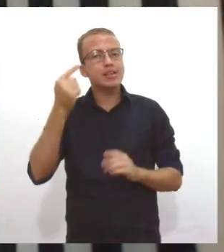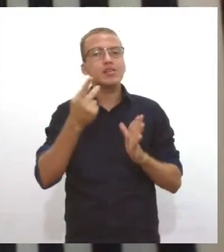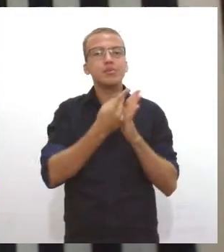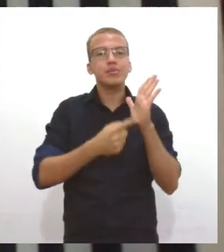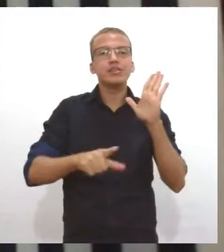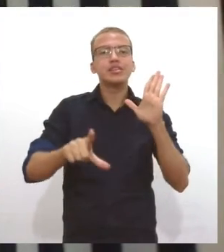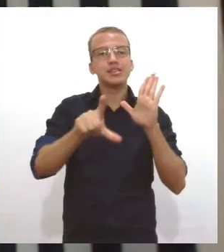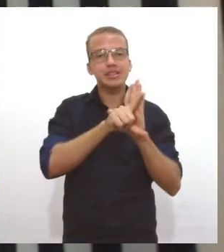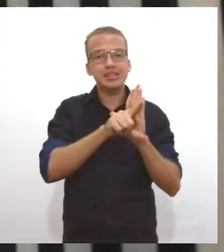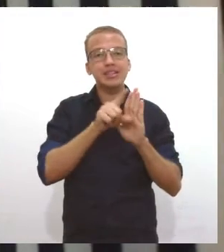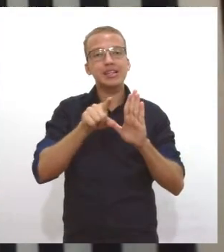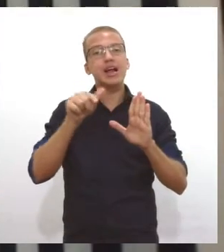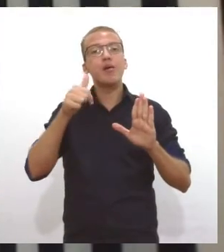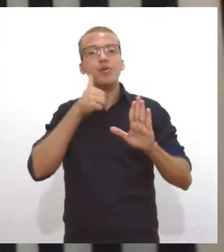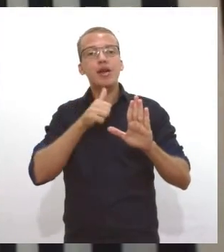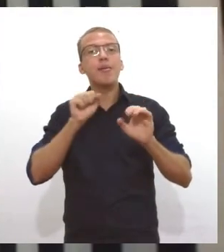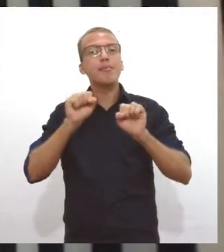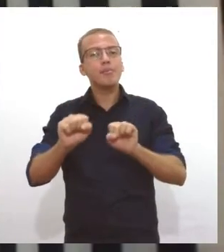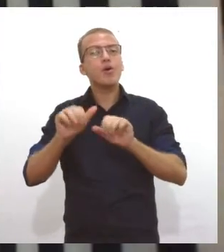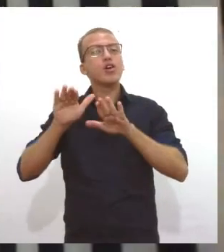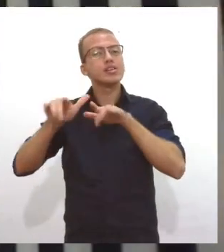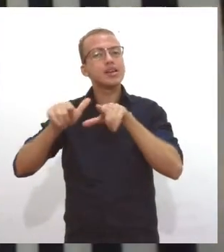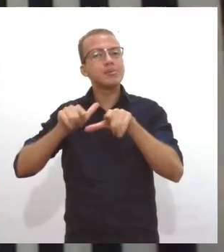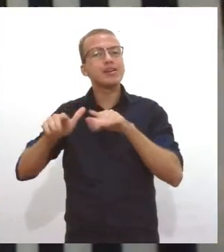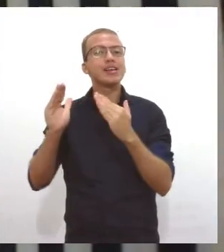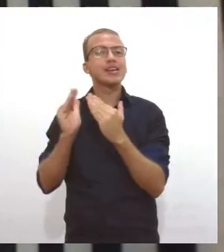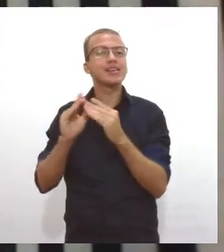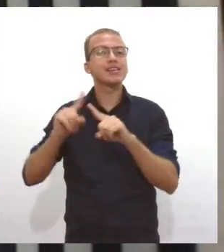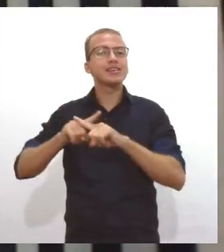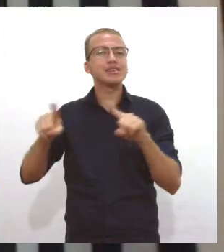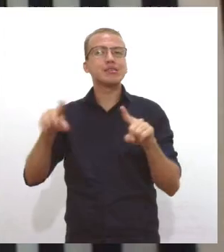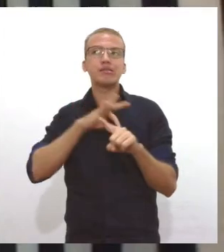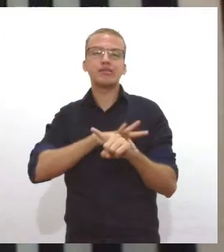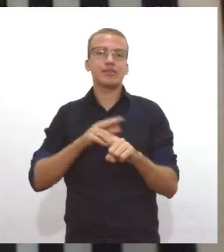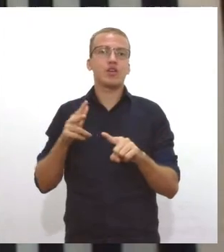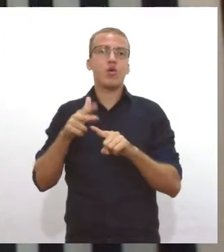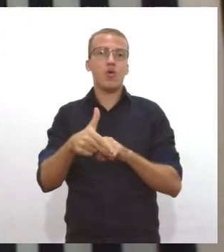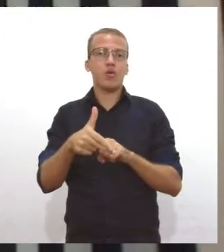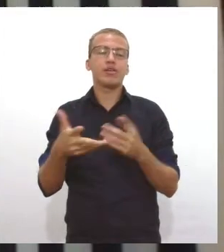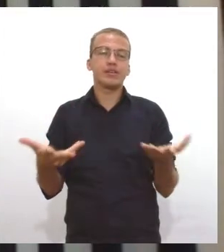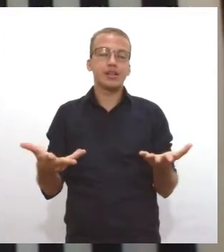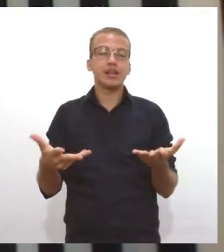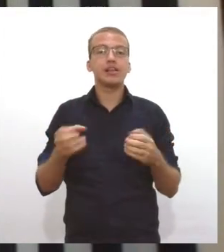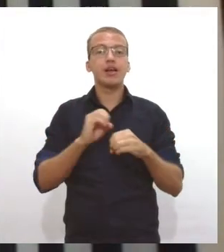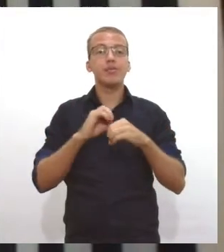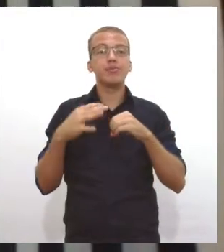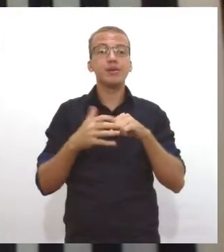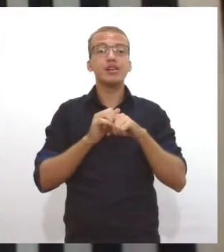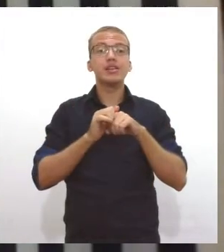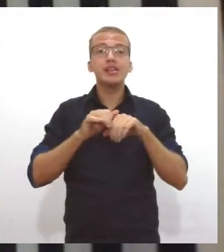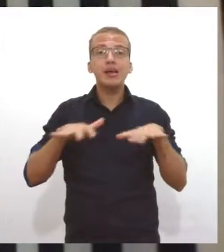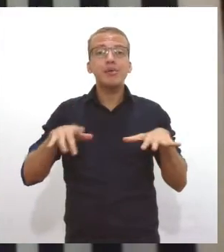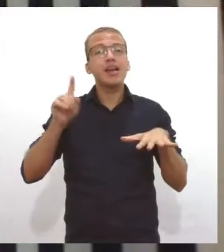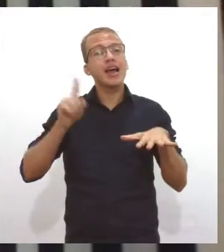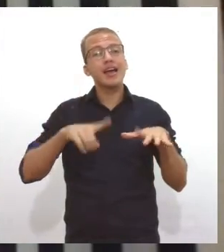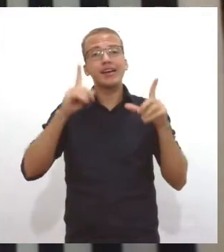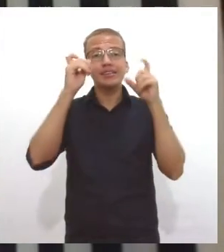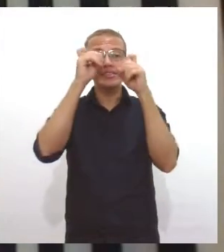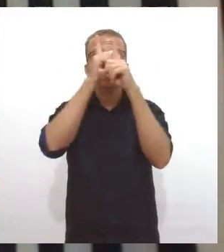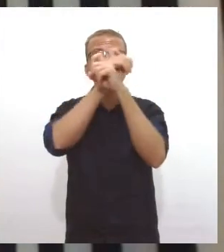não faz o menor sentido isso essa companhia ela já tá sendo muito difícil para as mulheres a gente sabe que